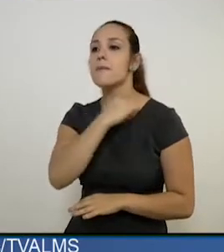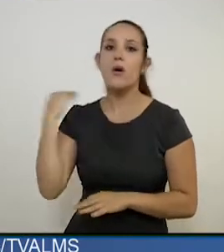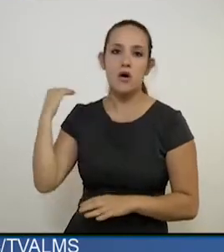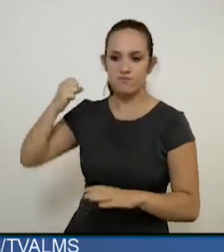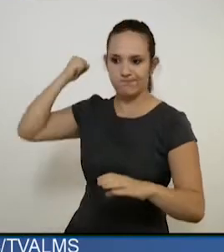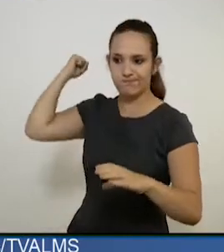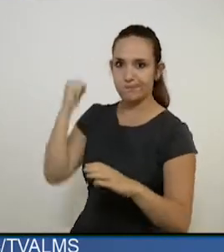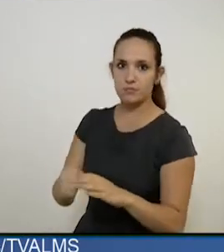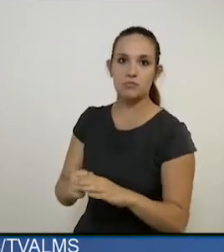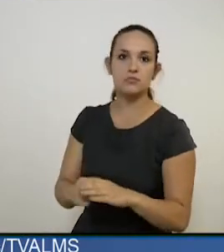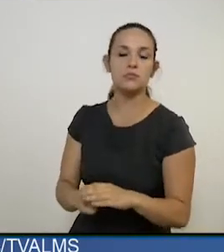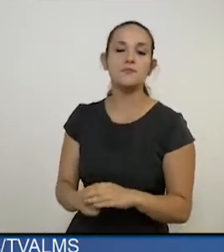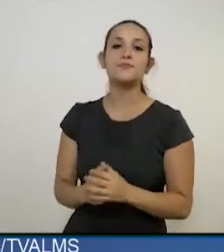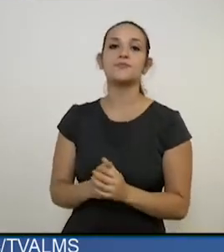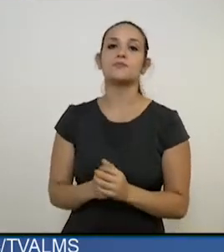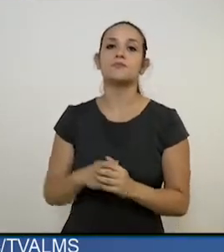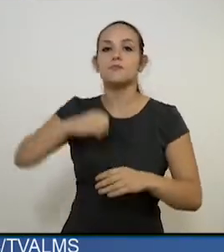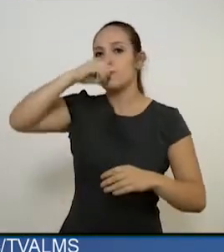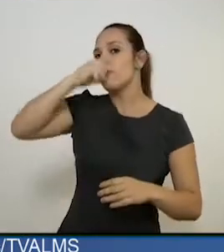Sul.